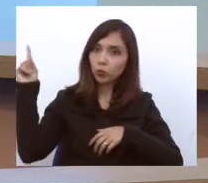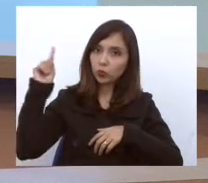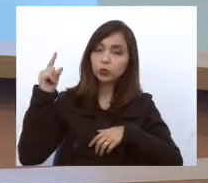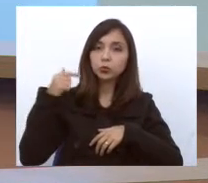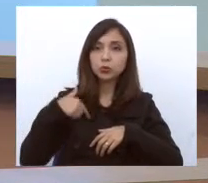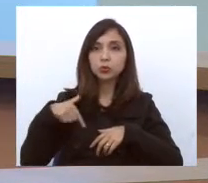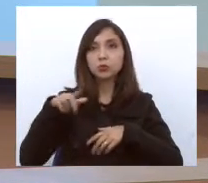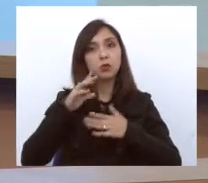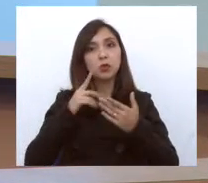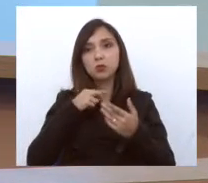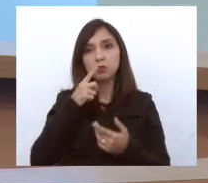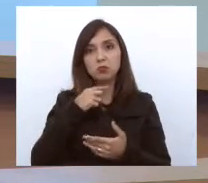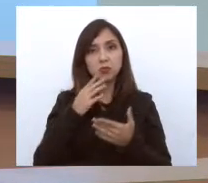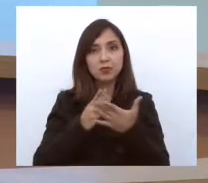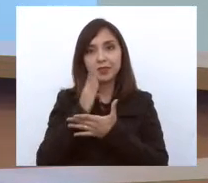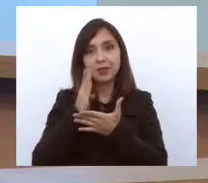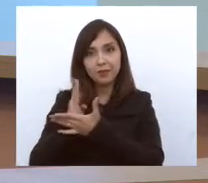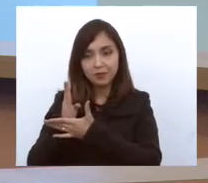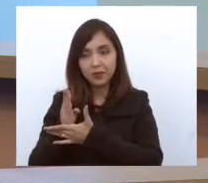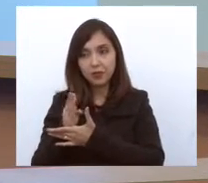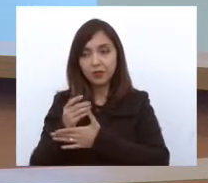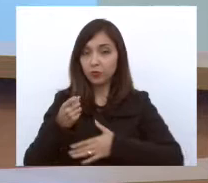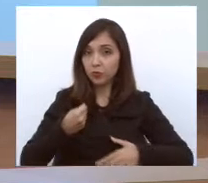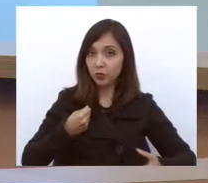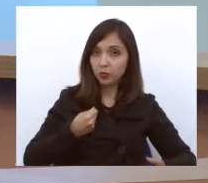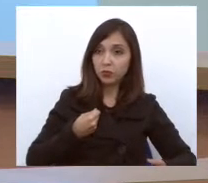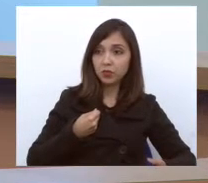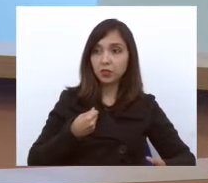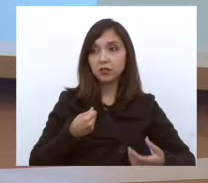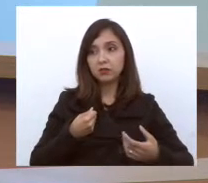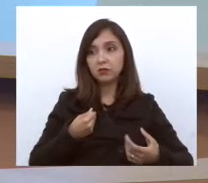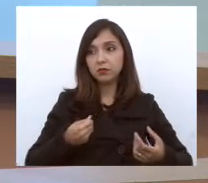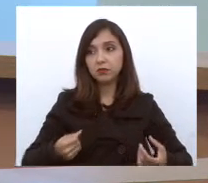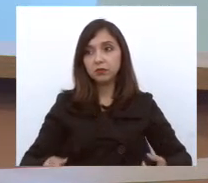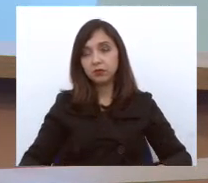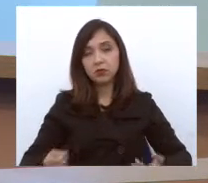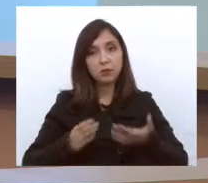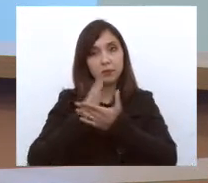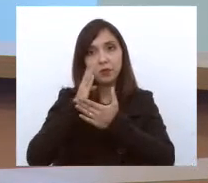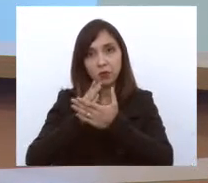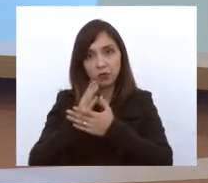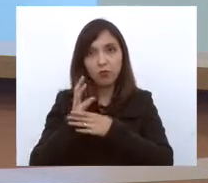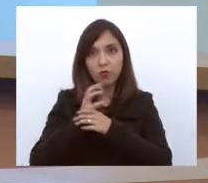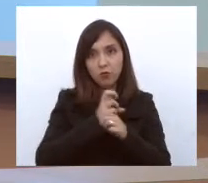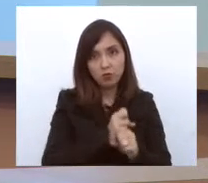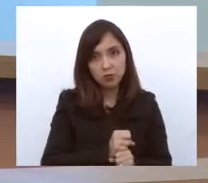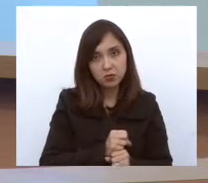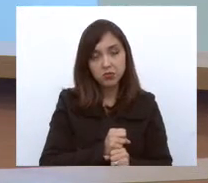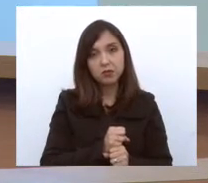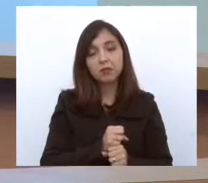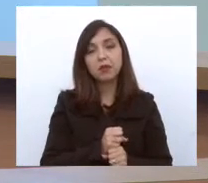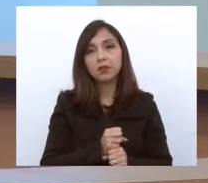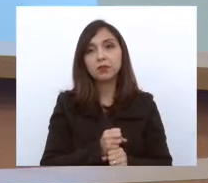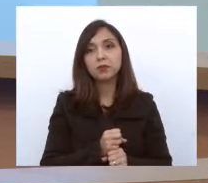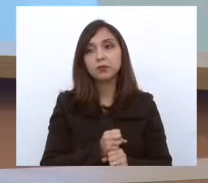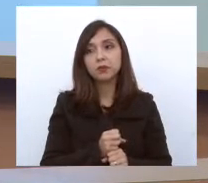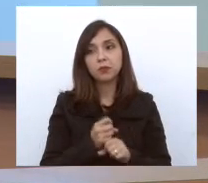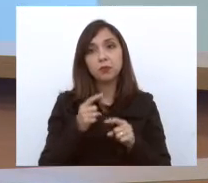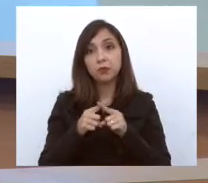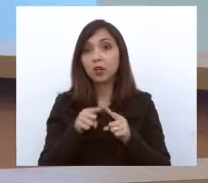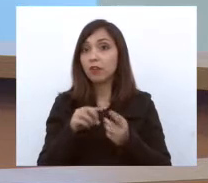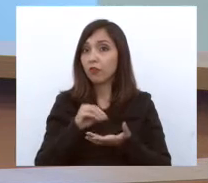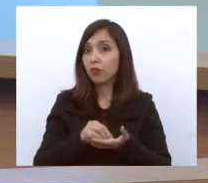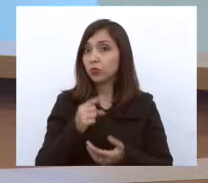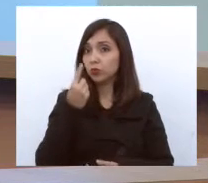nós não aprovamos aqui o item, não aprovamos o orçamento impositivo por um